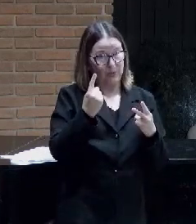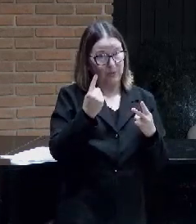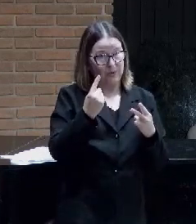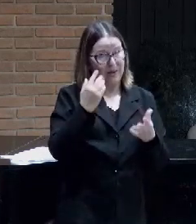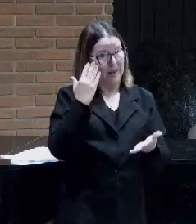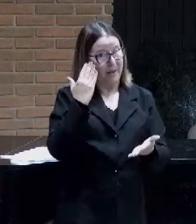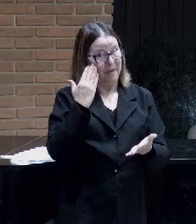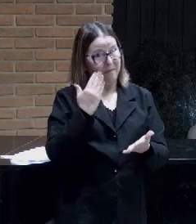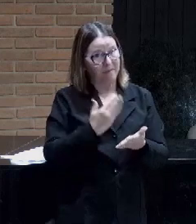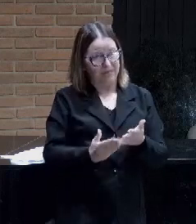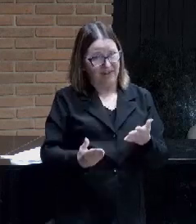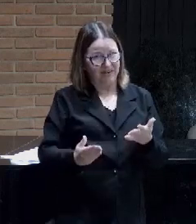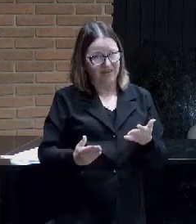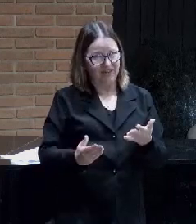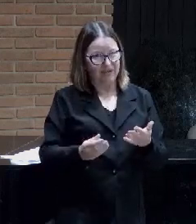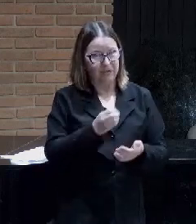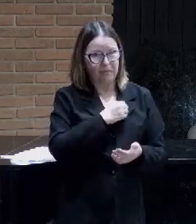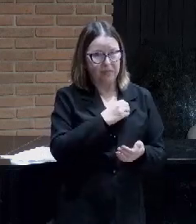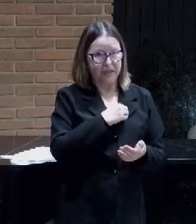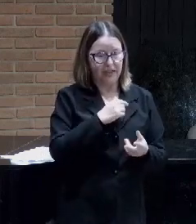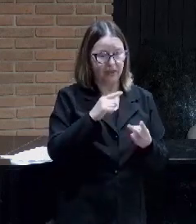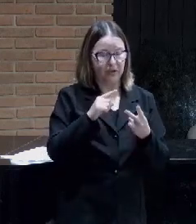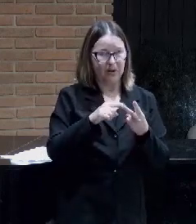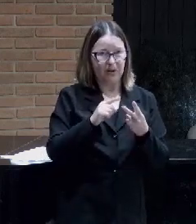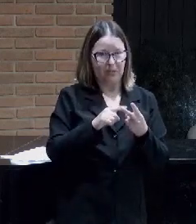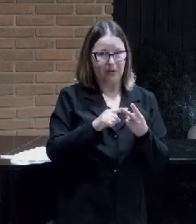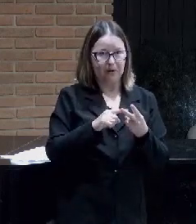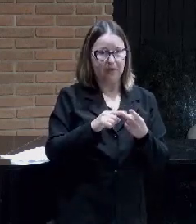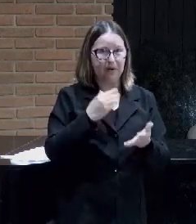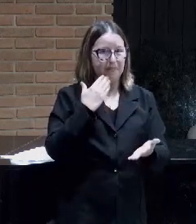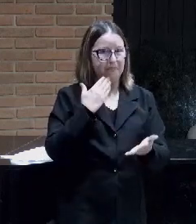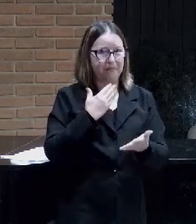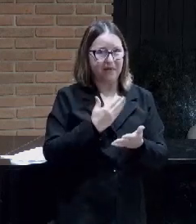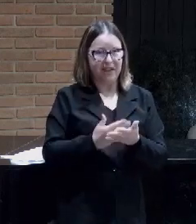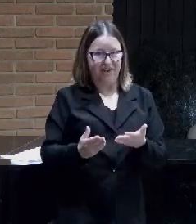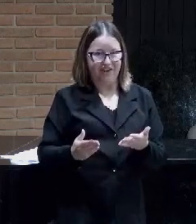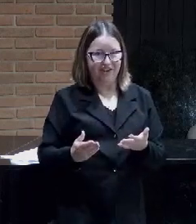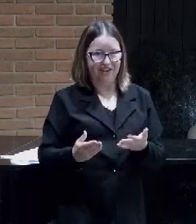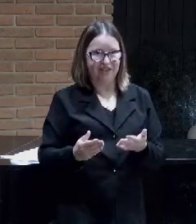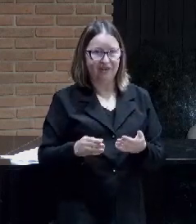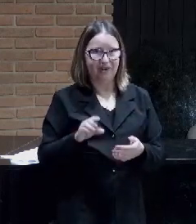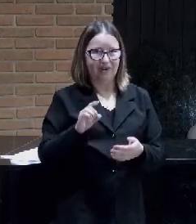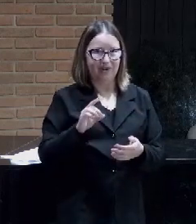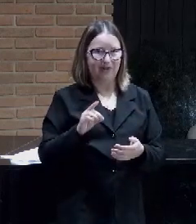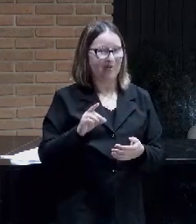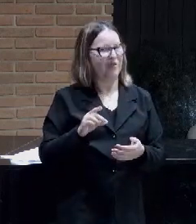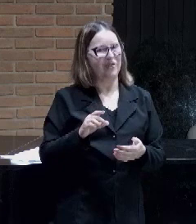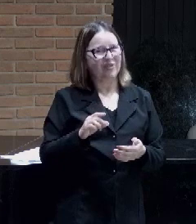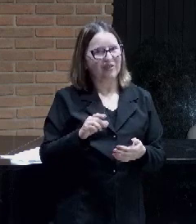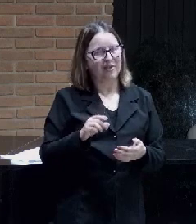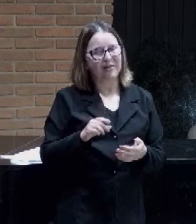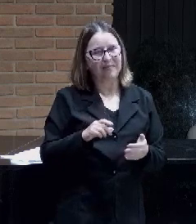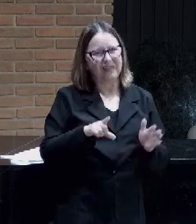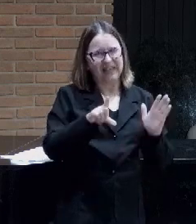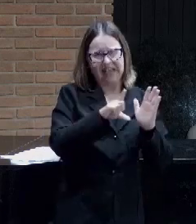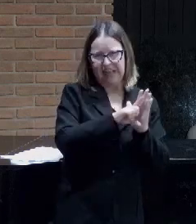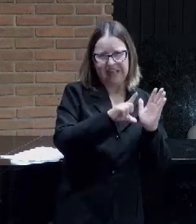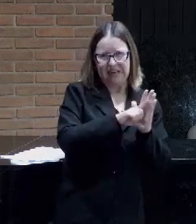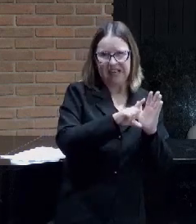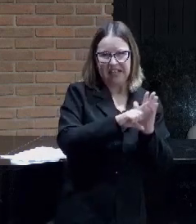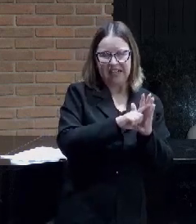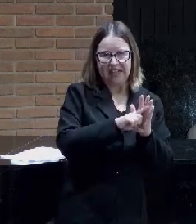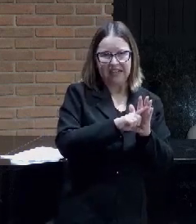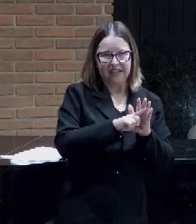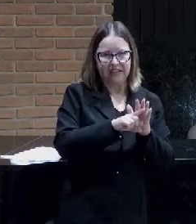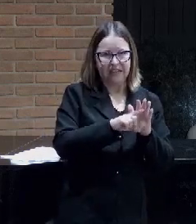legalismo. Meus irmãos, todas as vezes que nós pecarmos, nós podemos voltar para Deus certos de que Ele